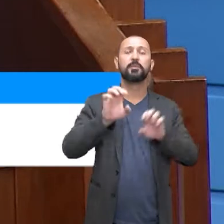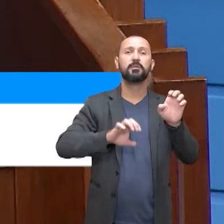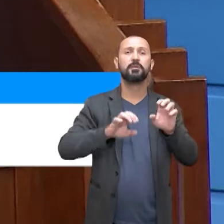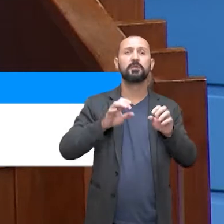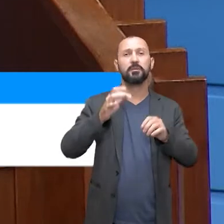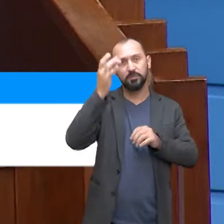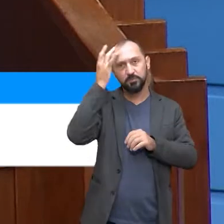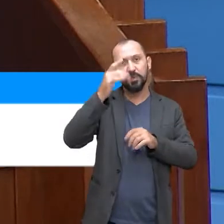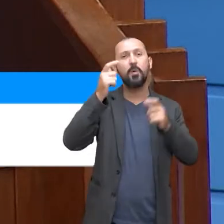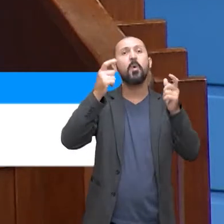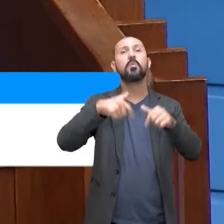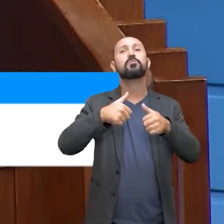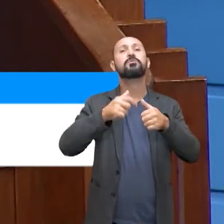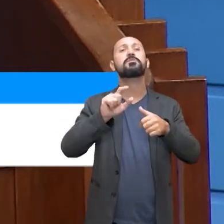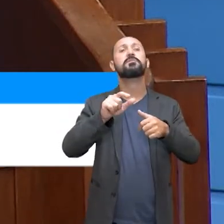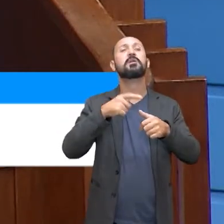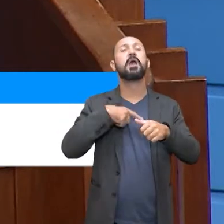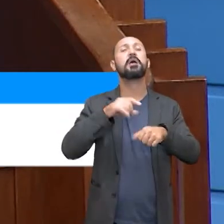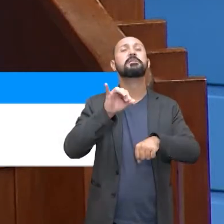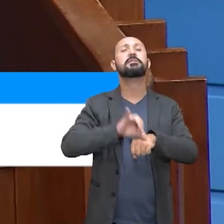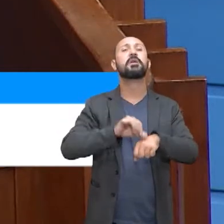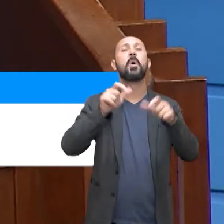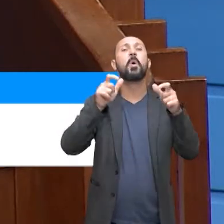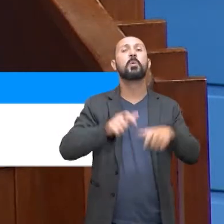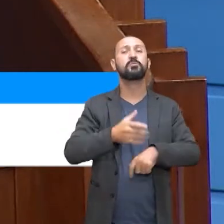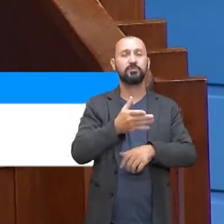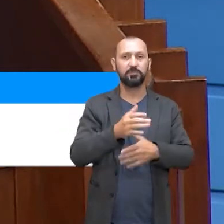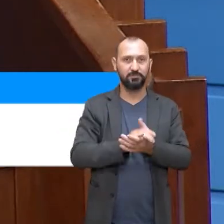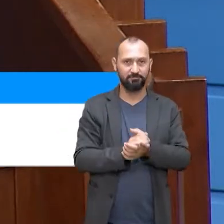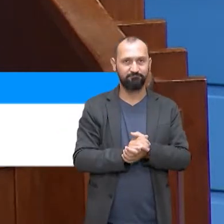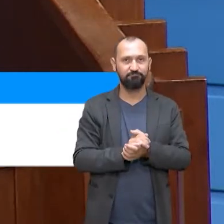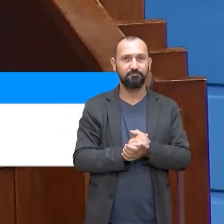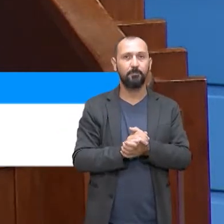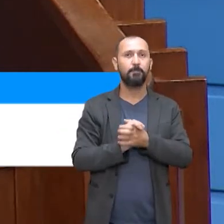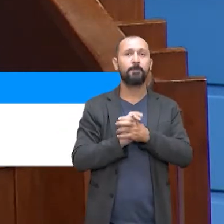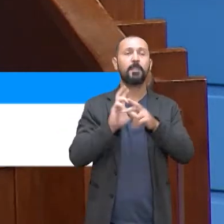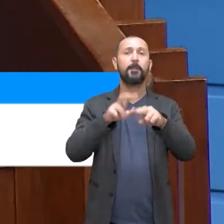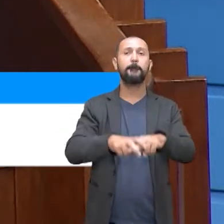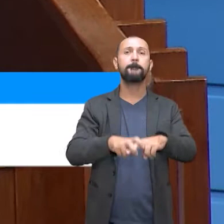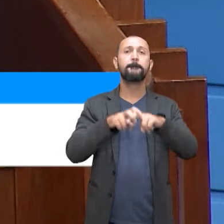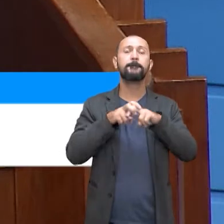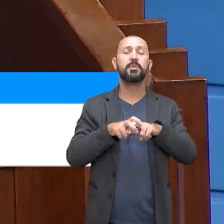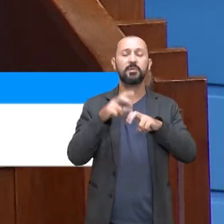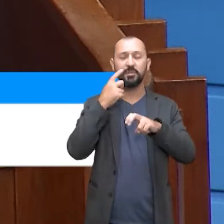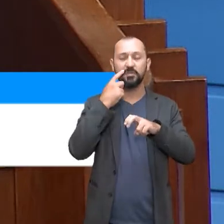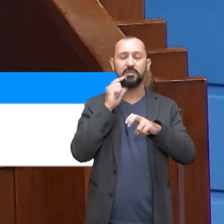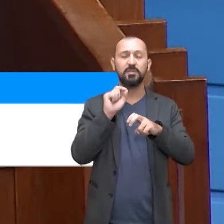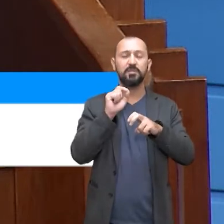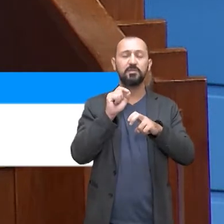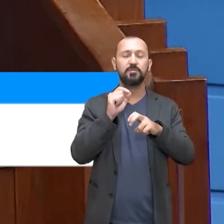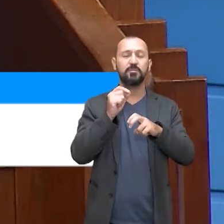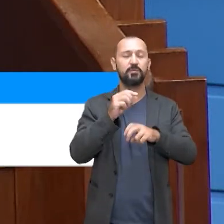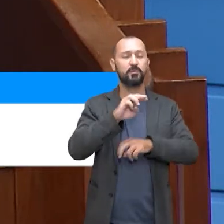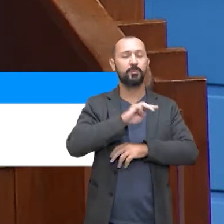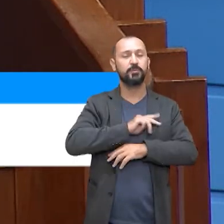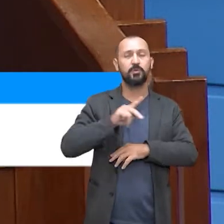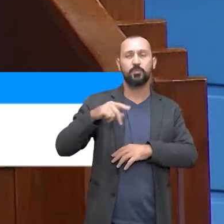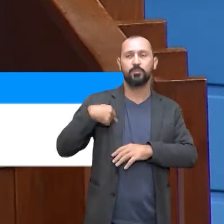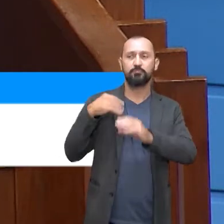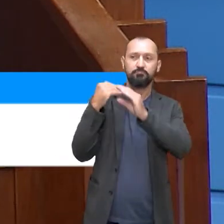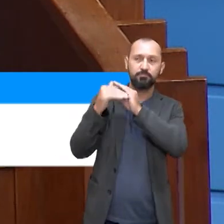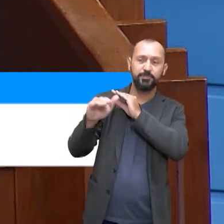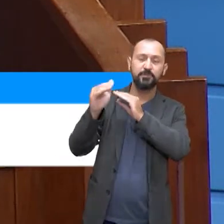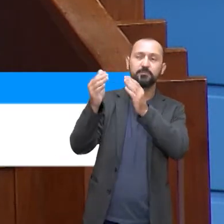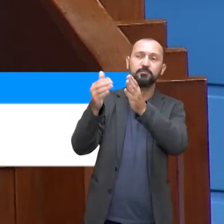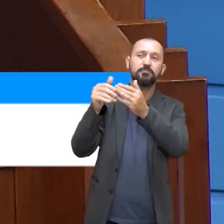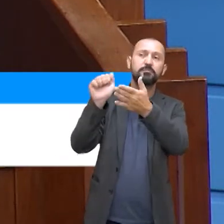ninguém sabe aonde fica. Então, é para registrar essa representação que fiz ao Ministério Público